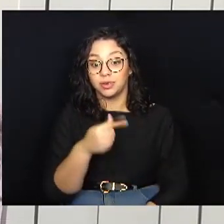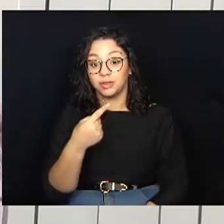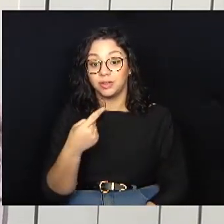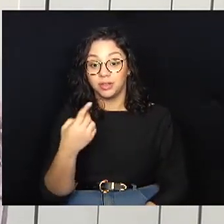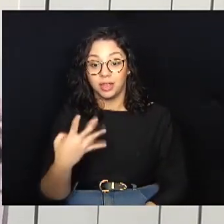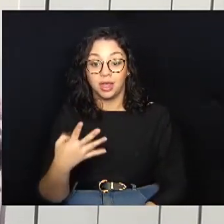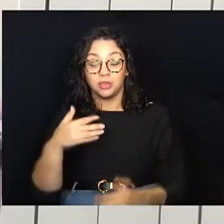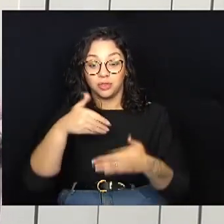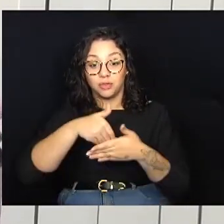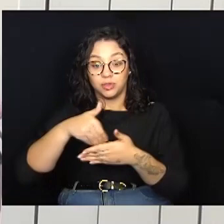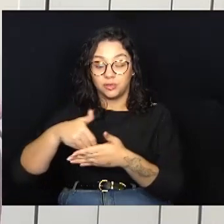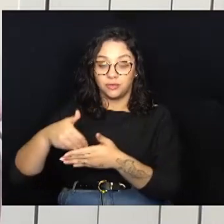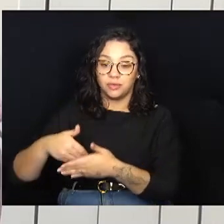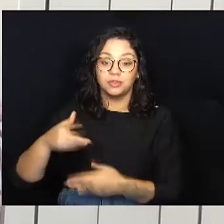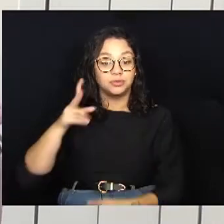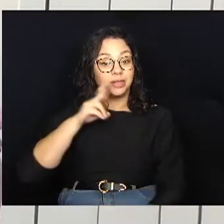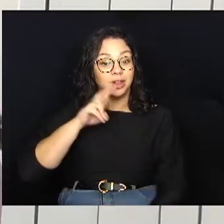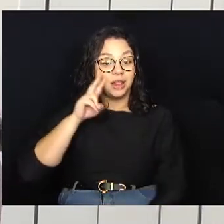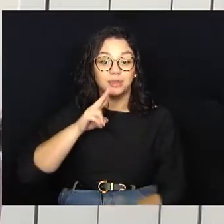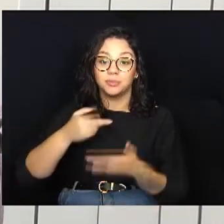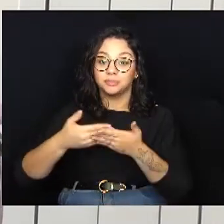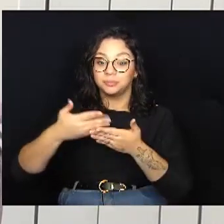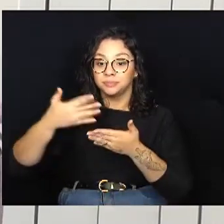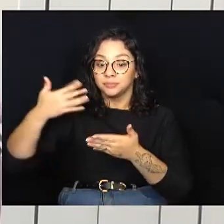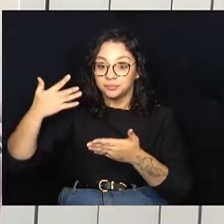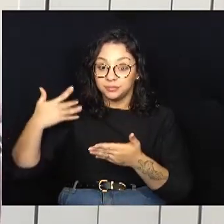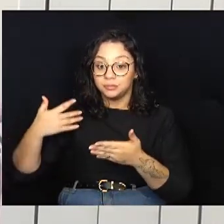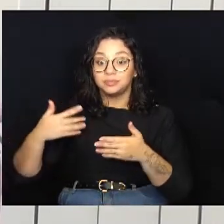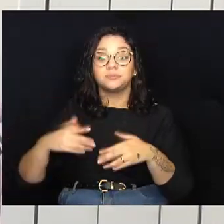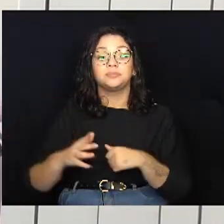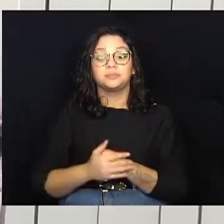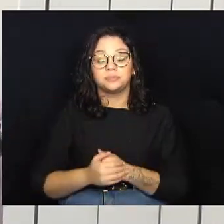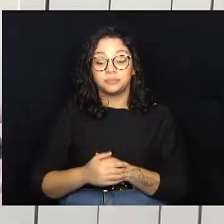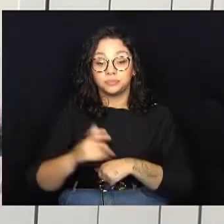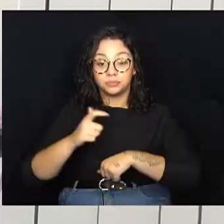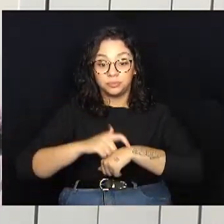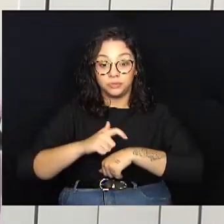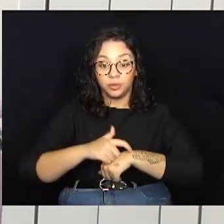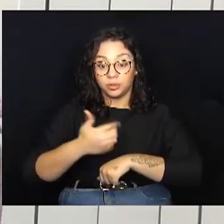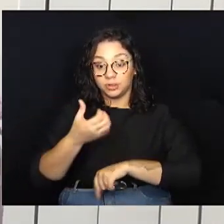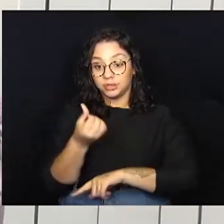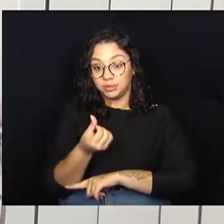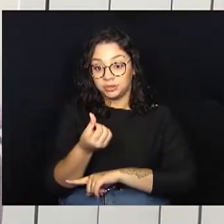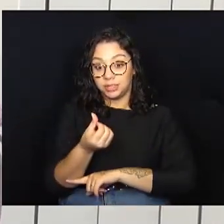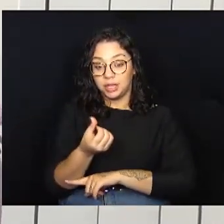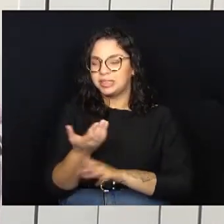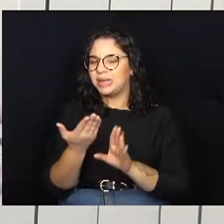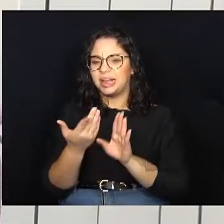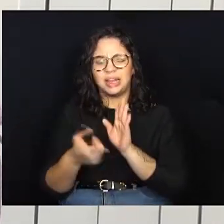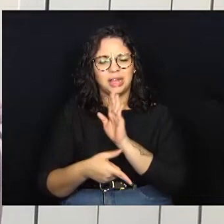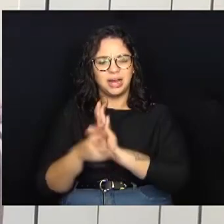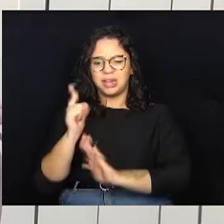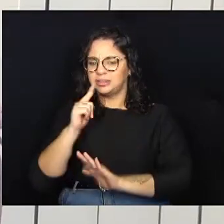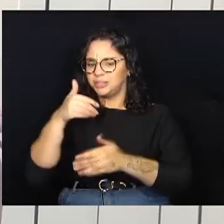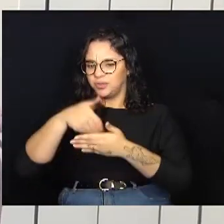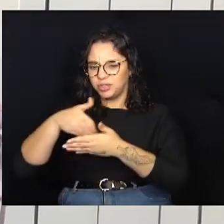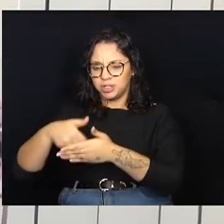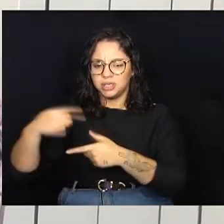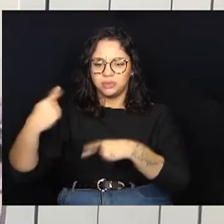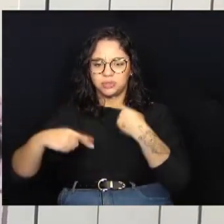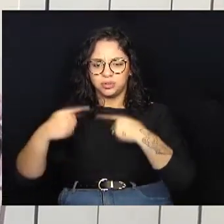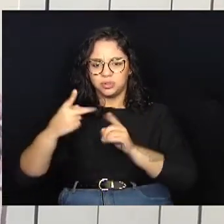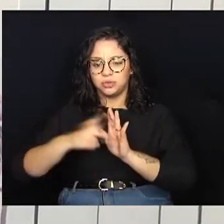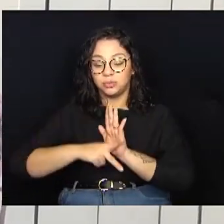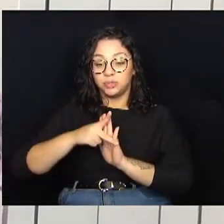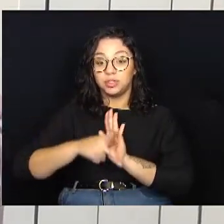2.714 votos. Então, a gente lembra que hoje a gente tem logo às 6 horas, antes da votação e a discussão dos projetos,